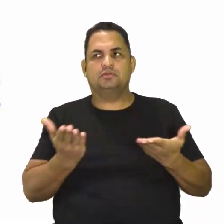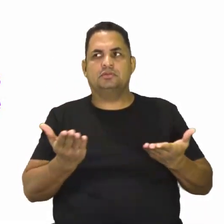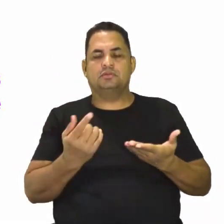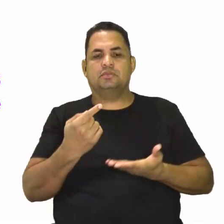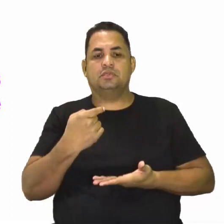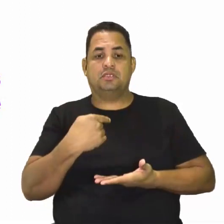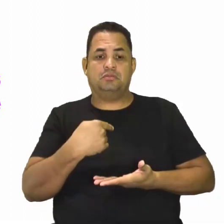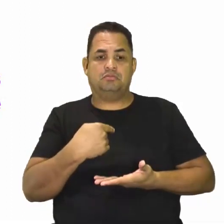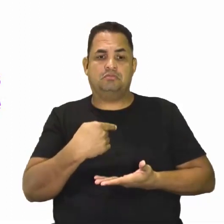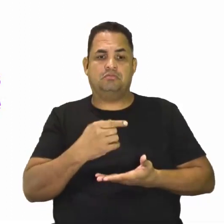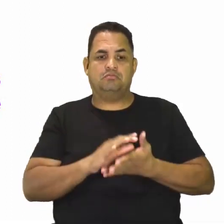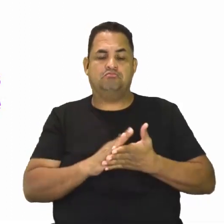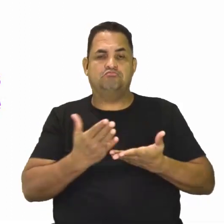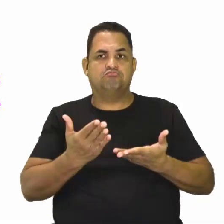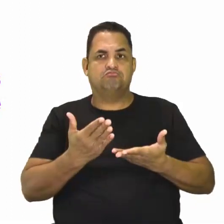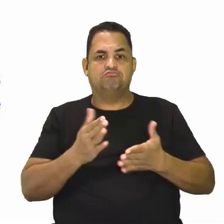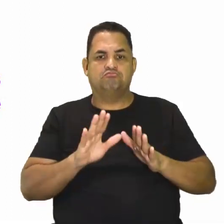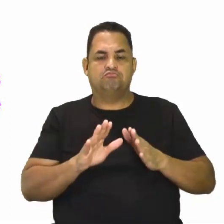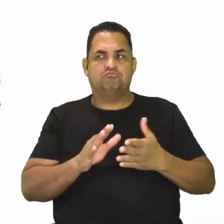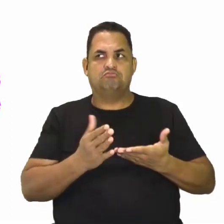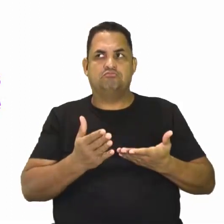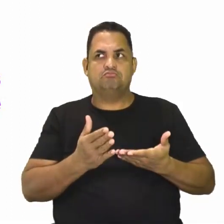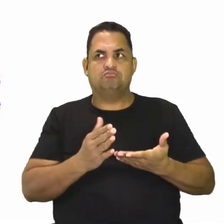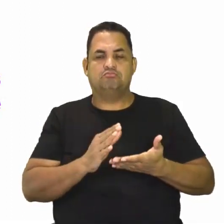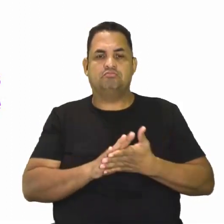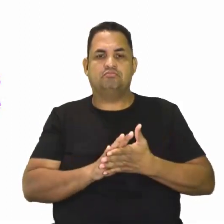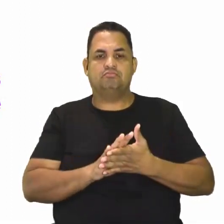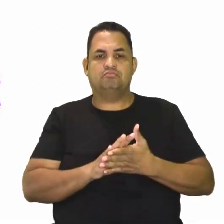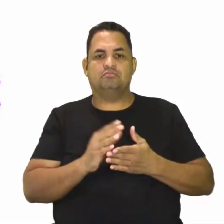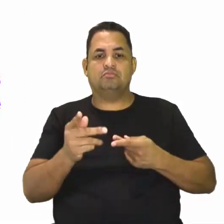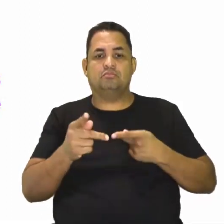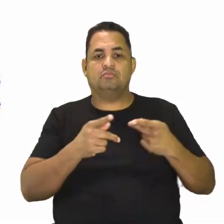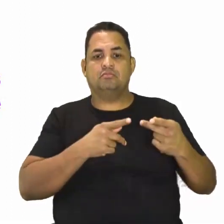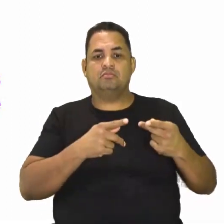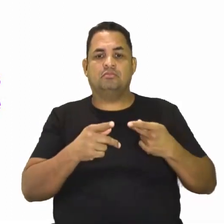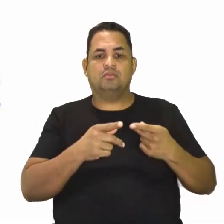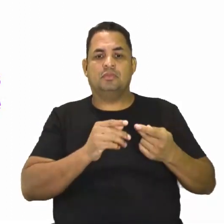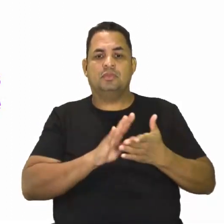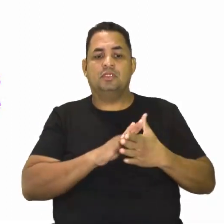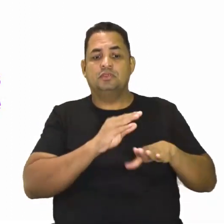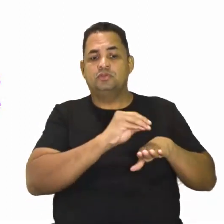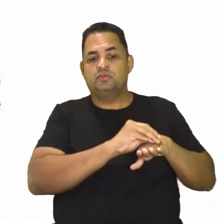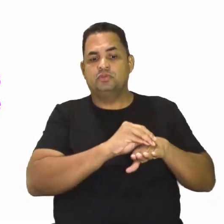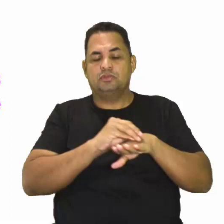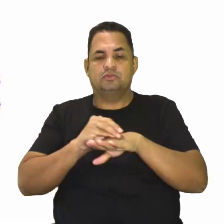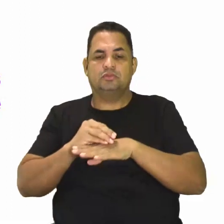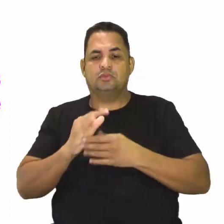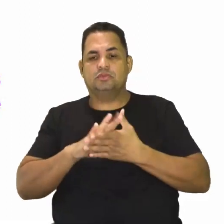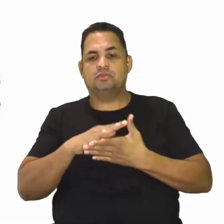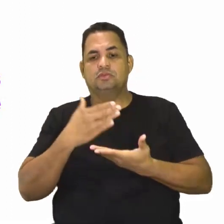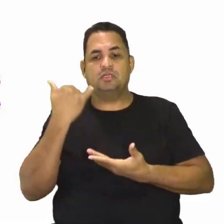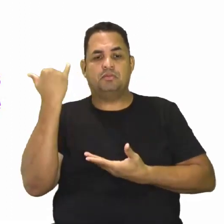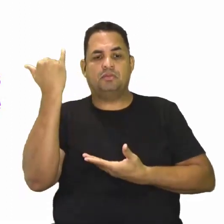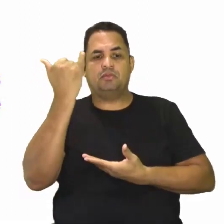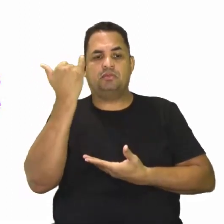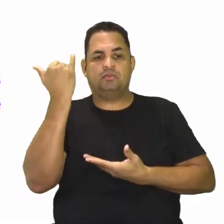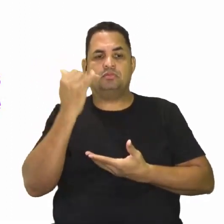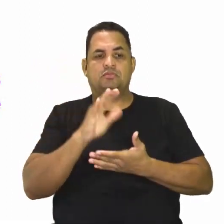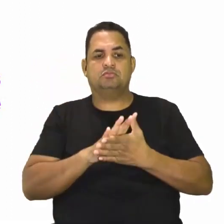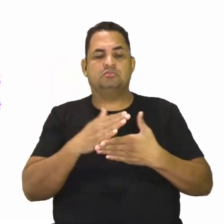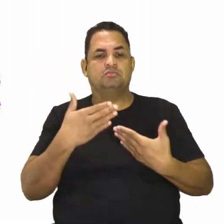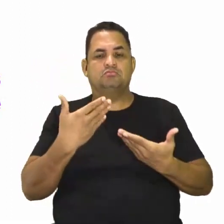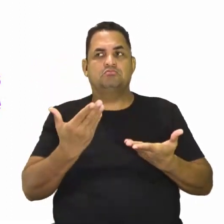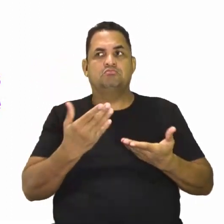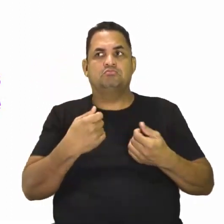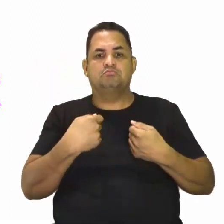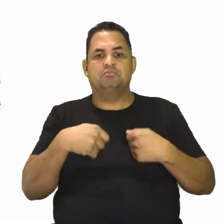Independente disso, é o manejo de transporte que interessa. Se o produto é perecível ou não é